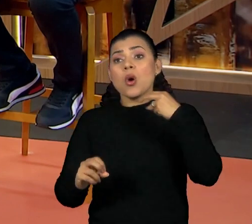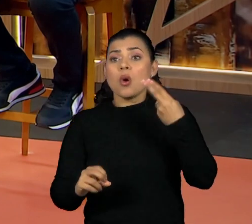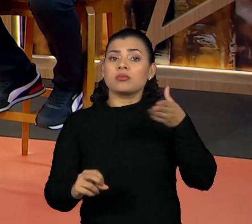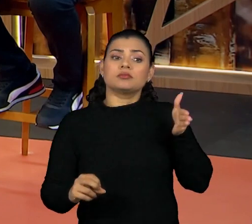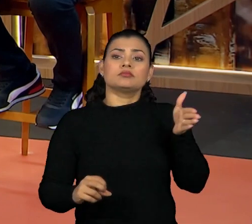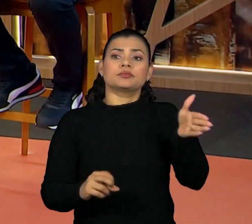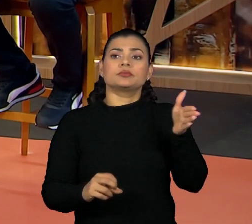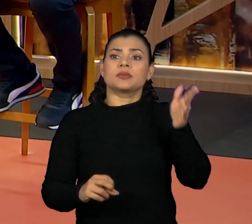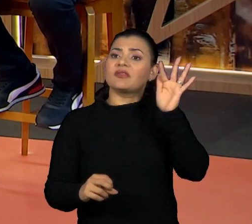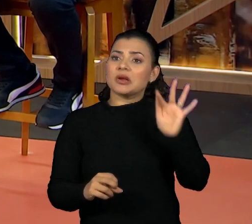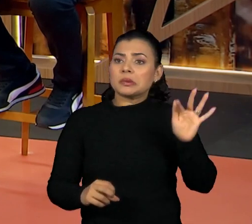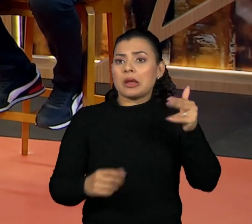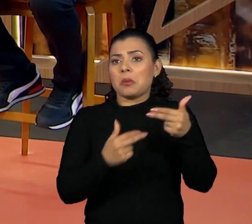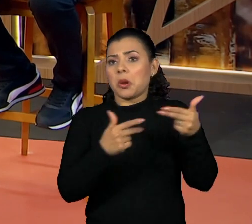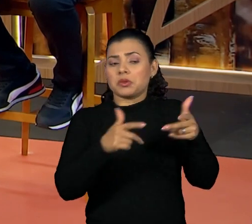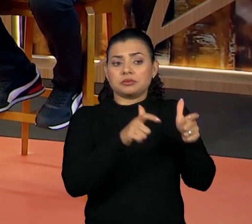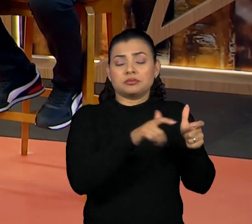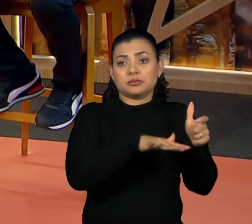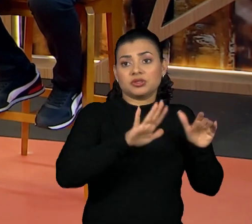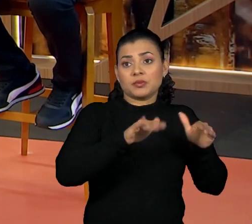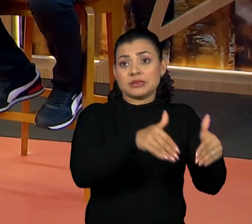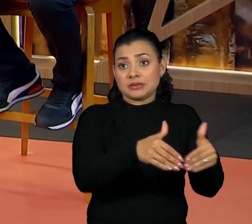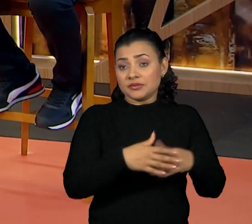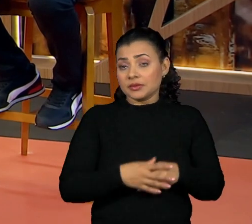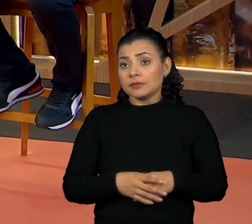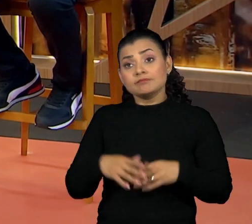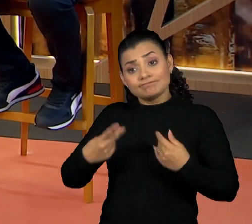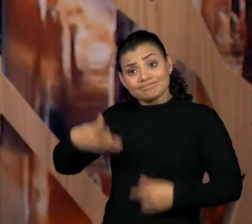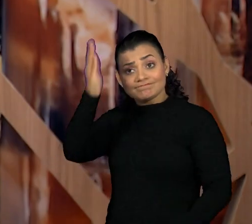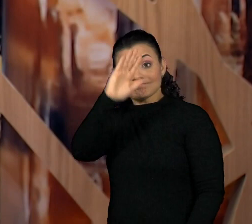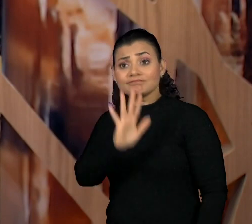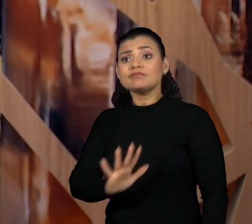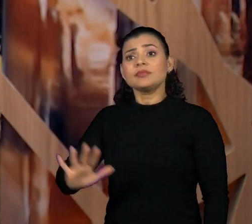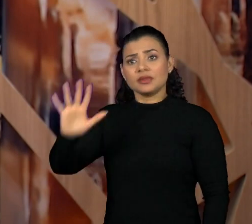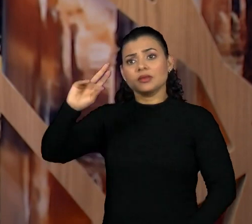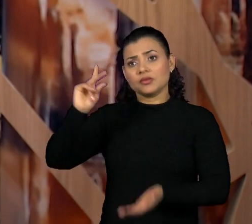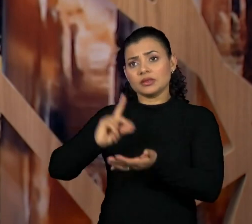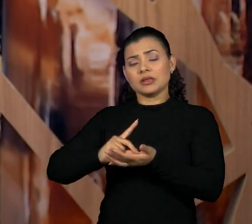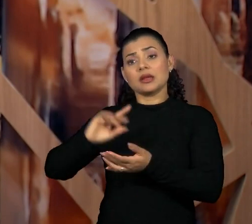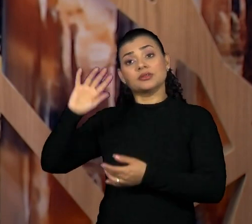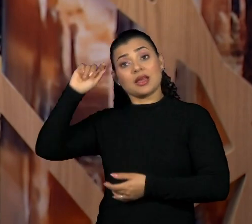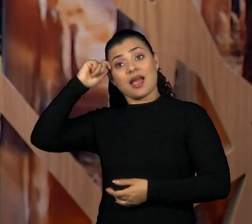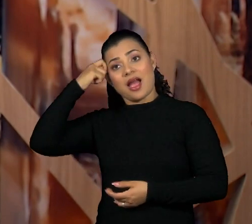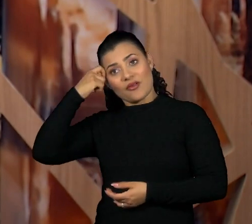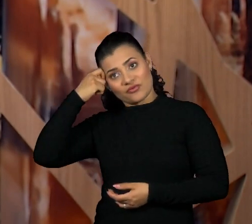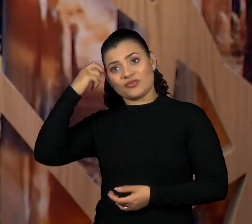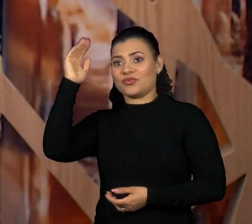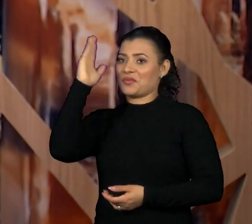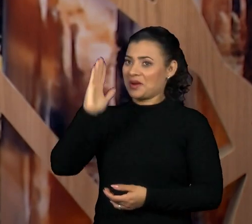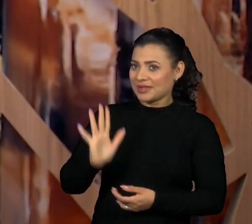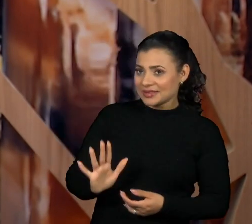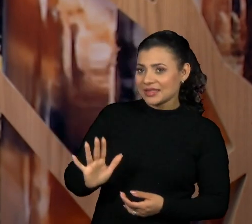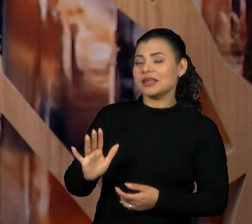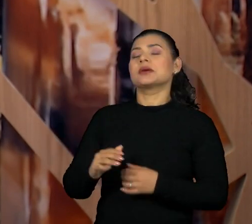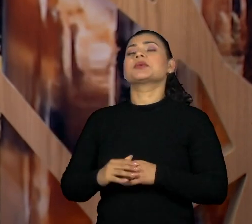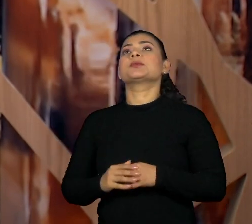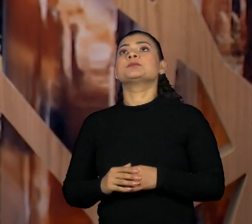academia. Então, pensando no cenário brasileiro e afro-brasileiro, mais